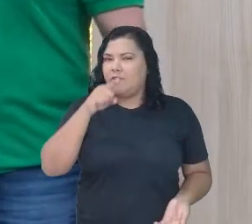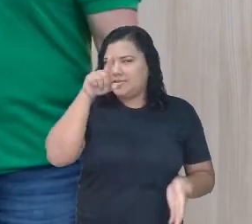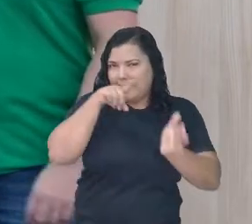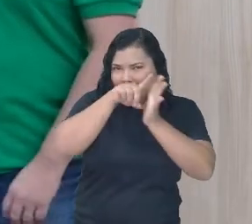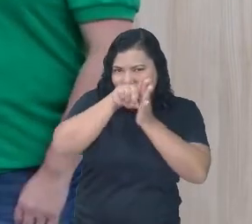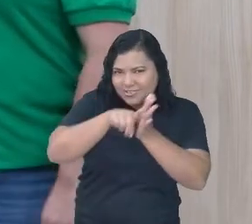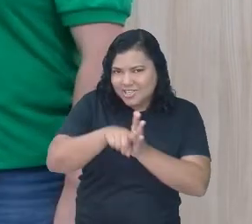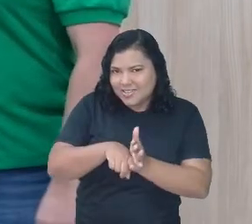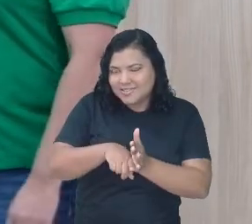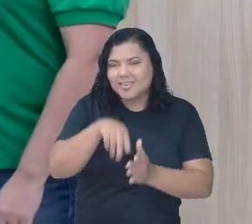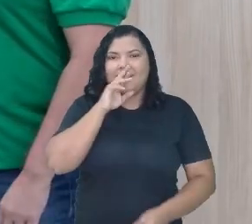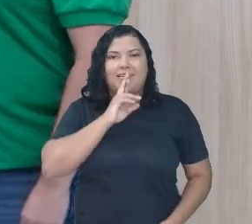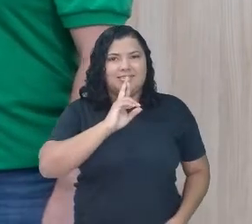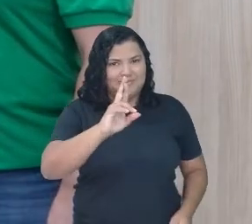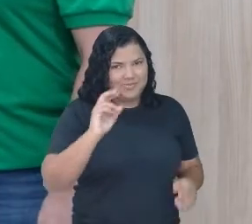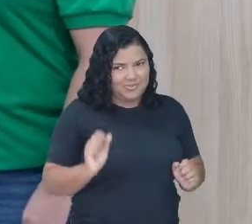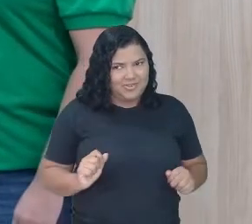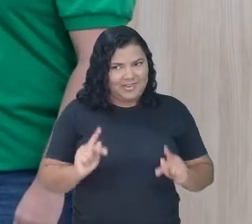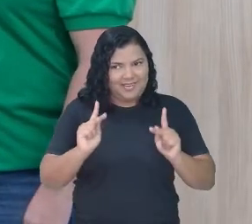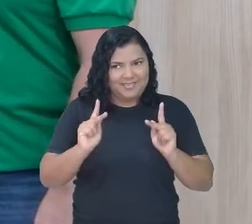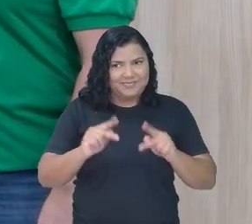Pesquisa e responde aí.